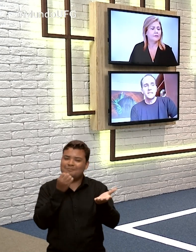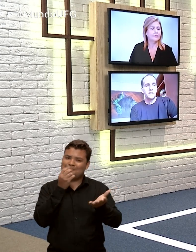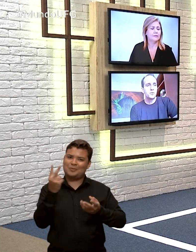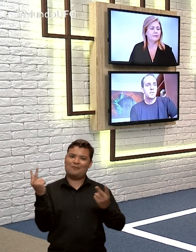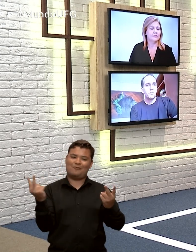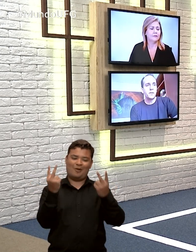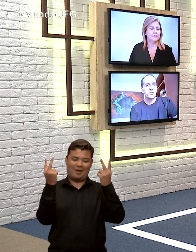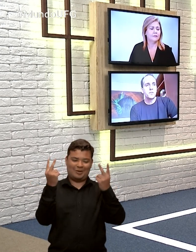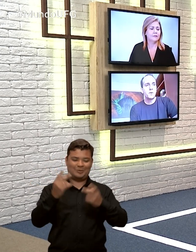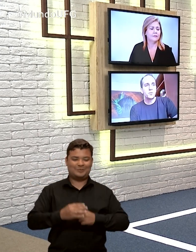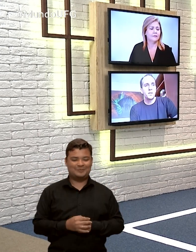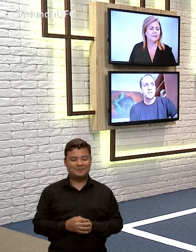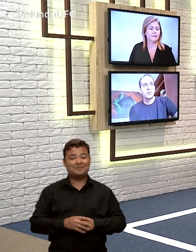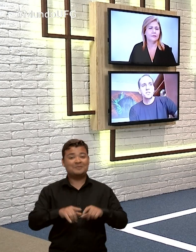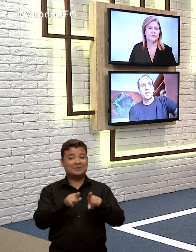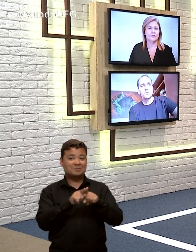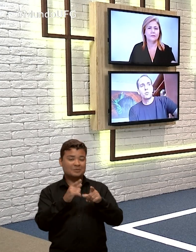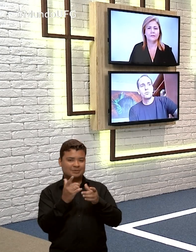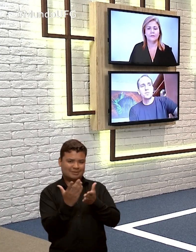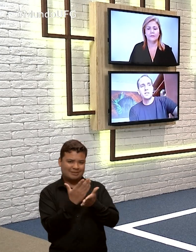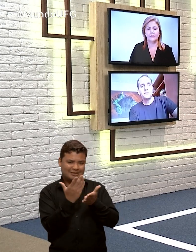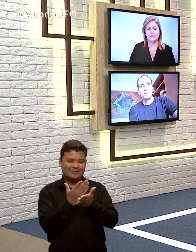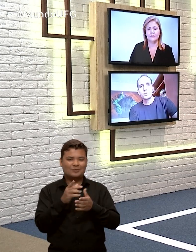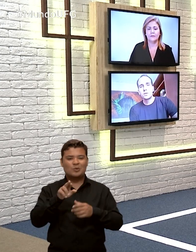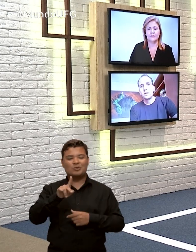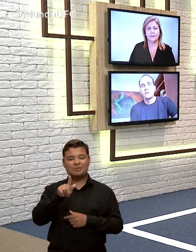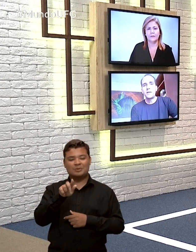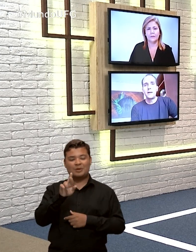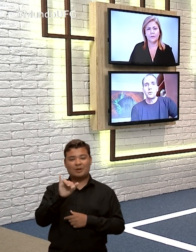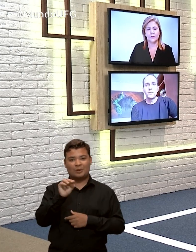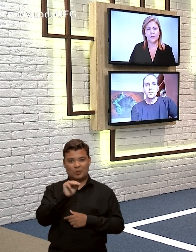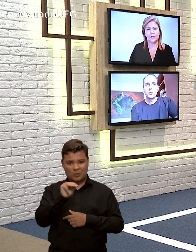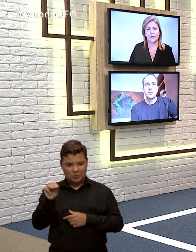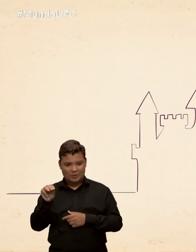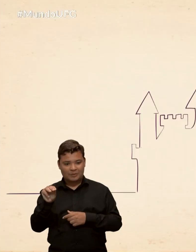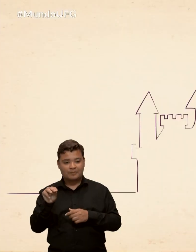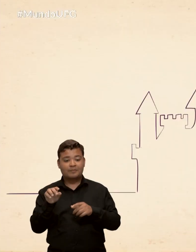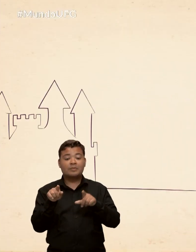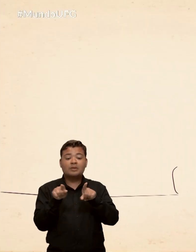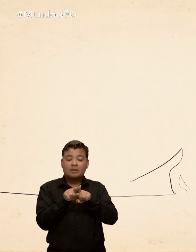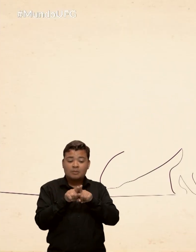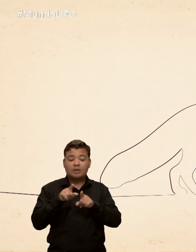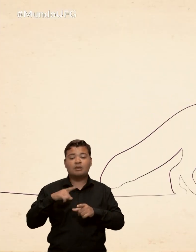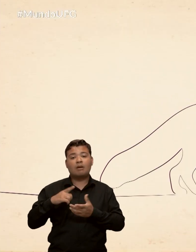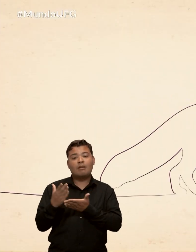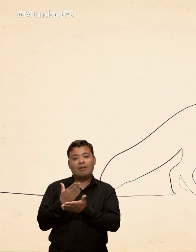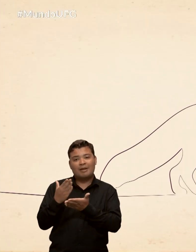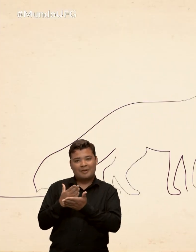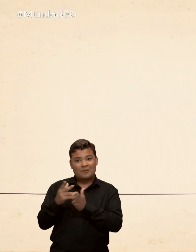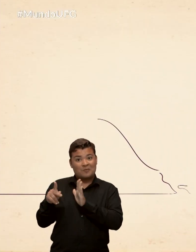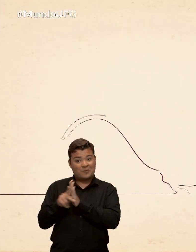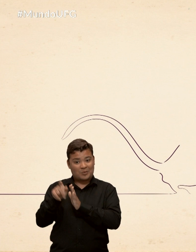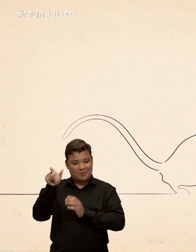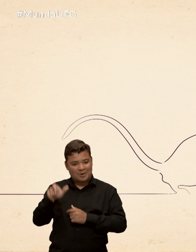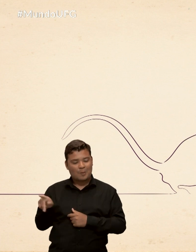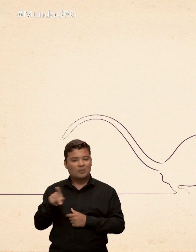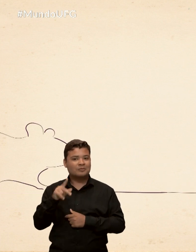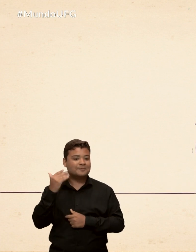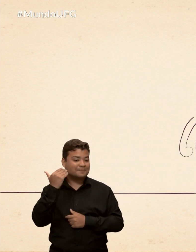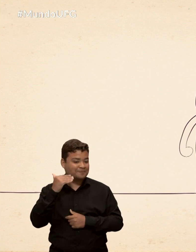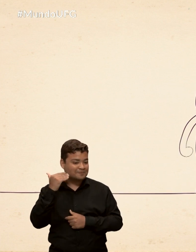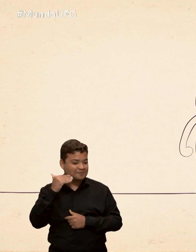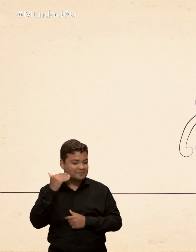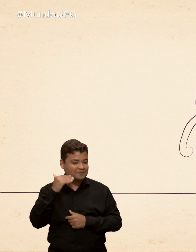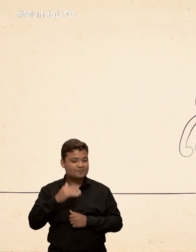desses livros também dos irmãos Grimm, nós temos alguns livros da professora Sueli Maria de Regina, né? Nós temos